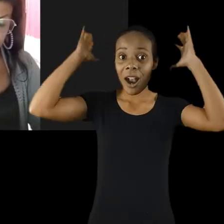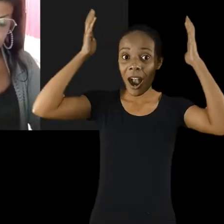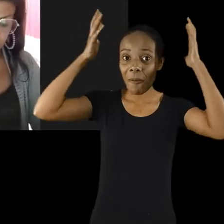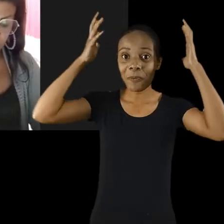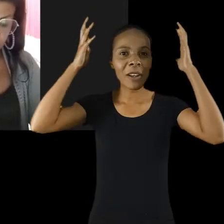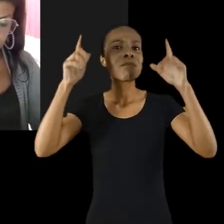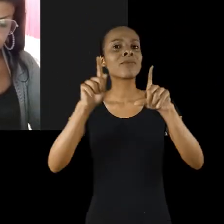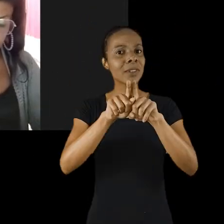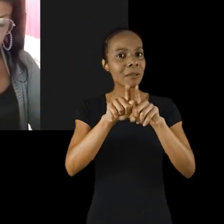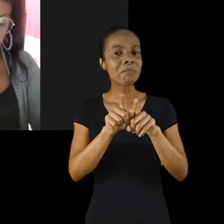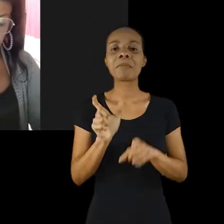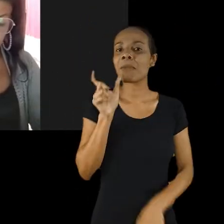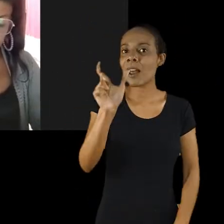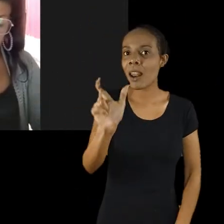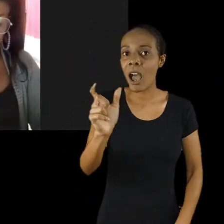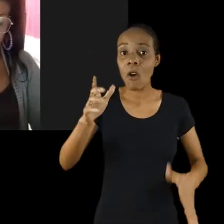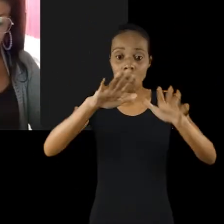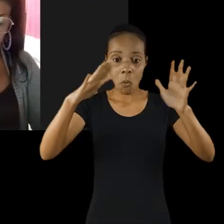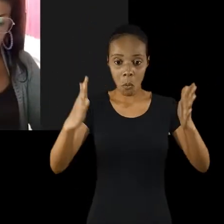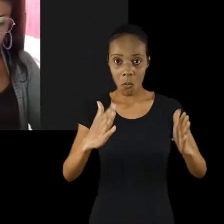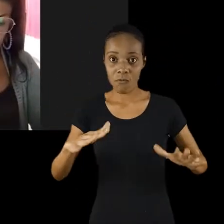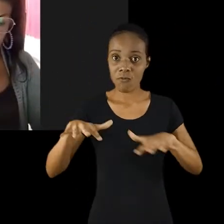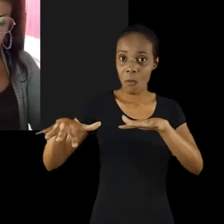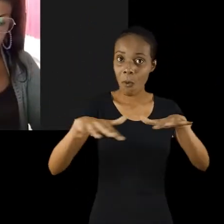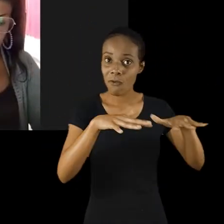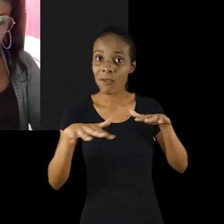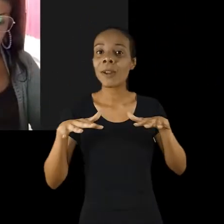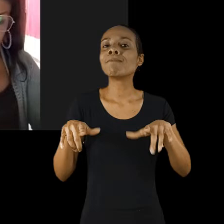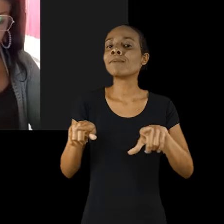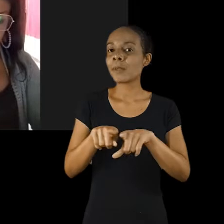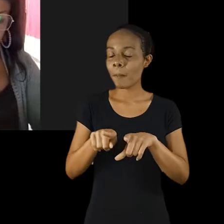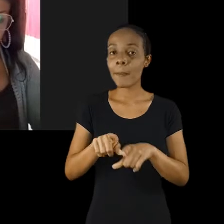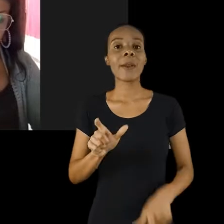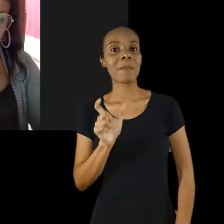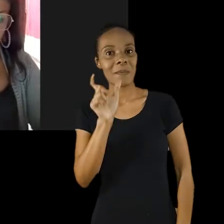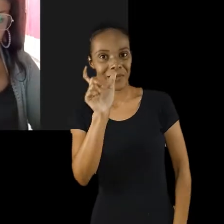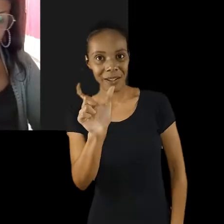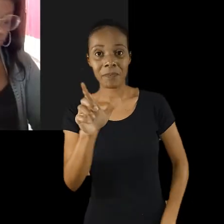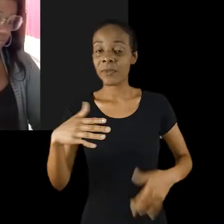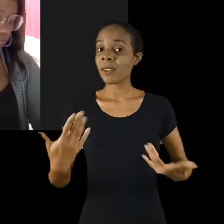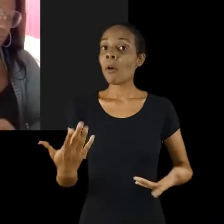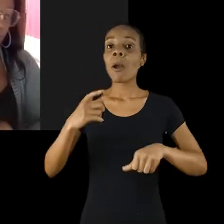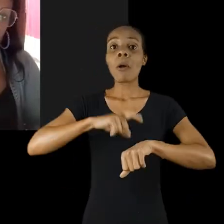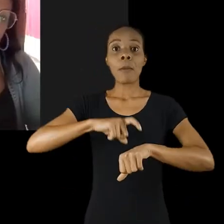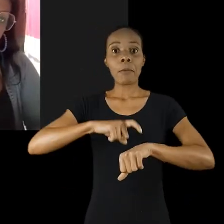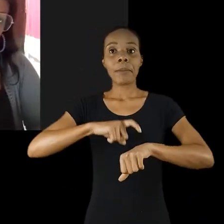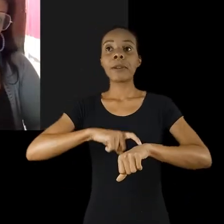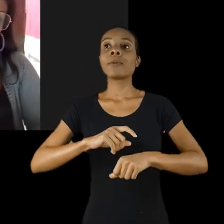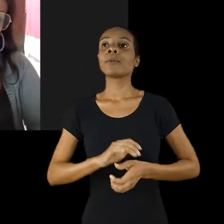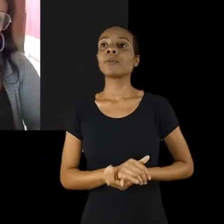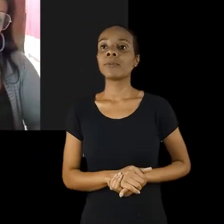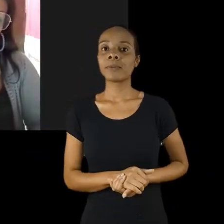seu movimento curvo ao se falar também é palavra. Então, eu digo que foi muito no momento, assim,